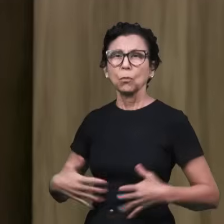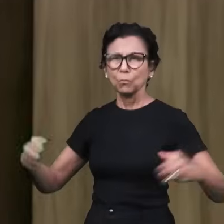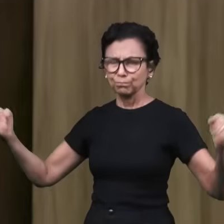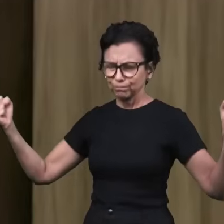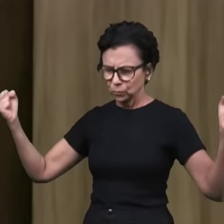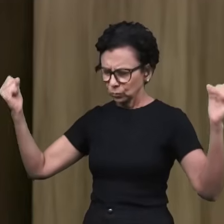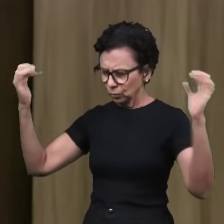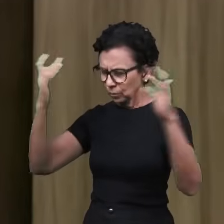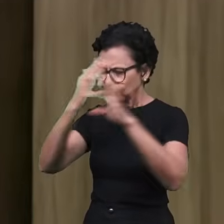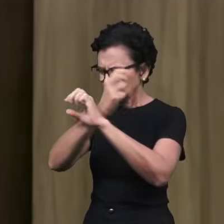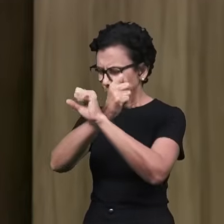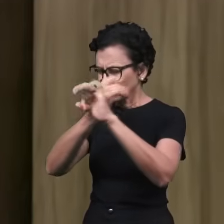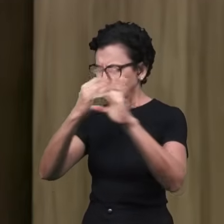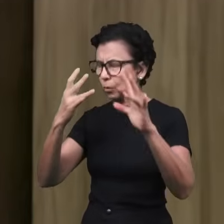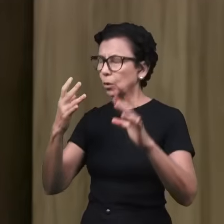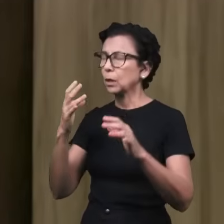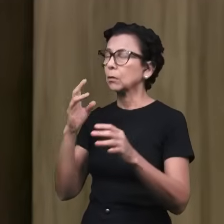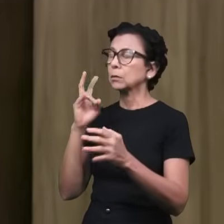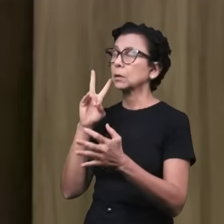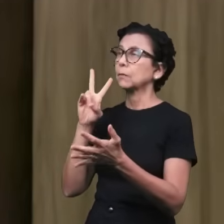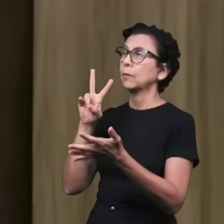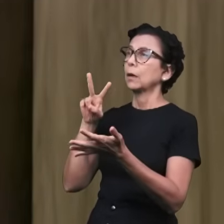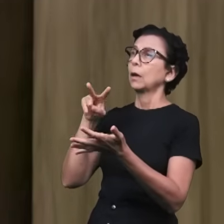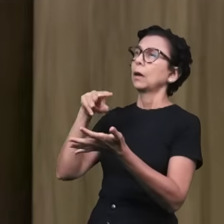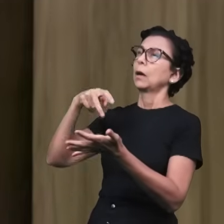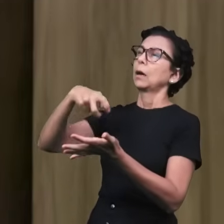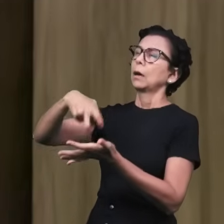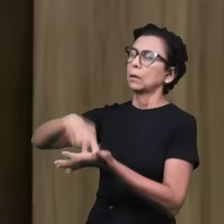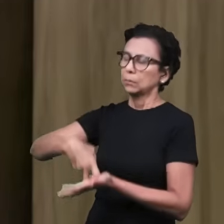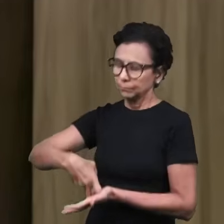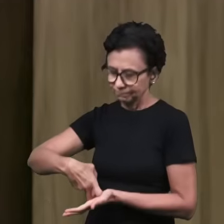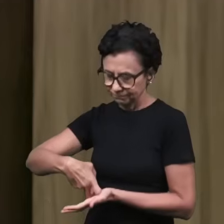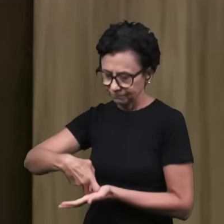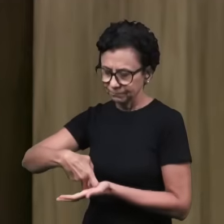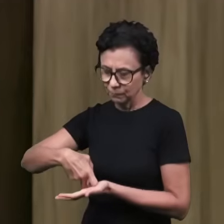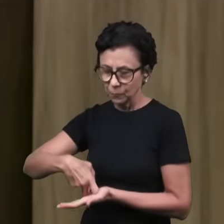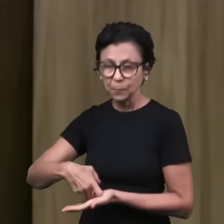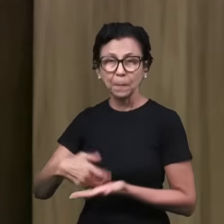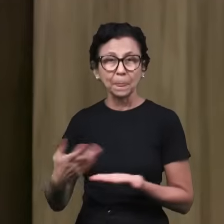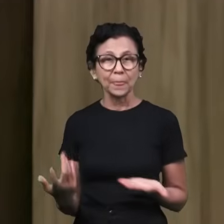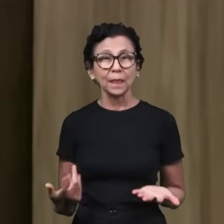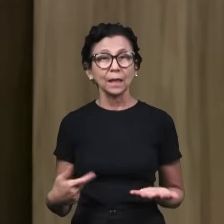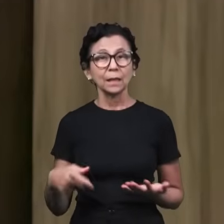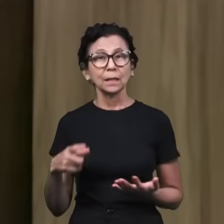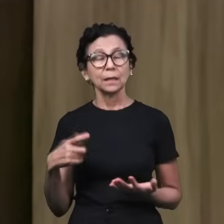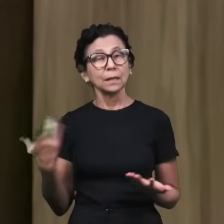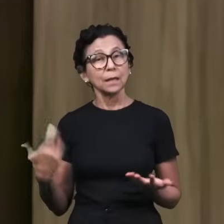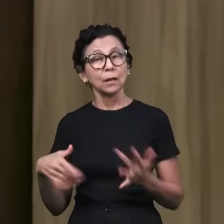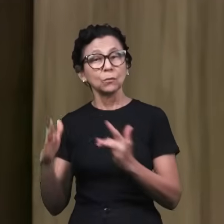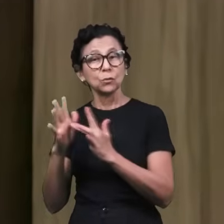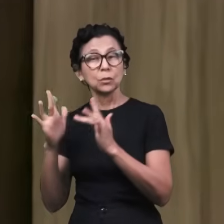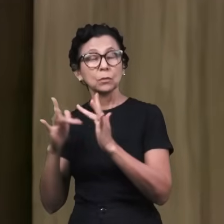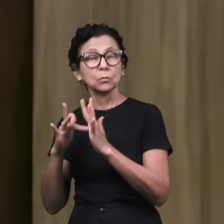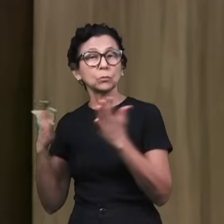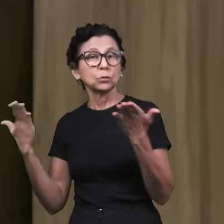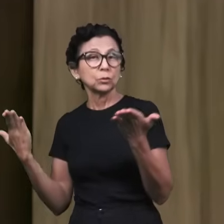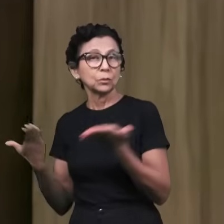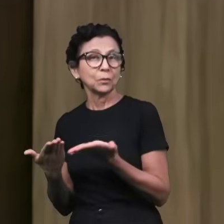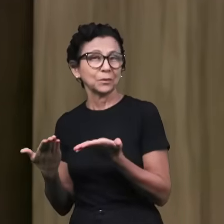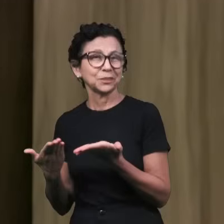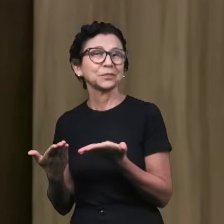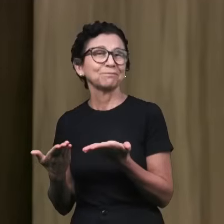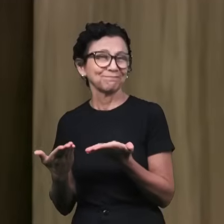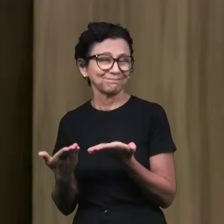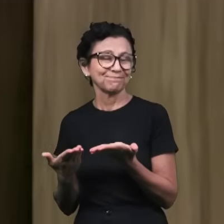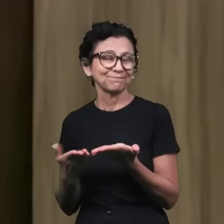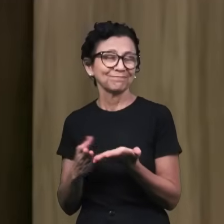glória daquele Jesus que é revelado a ele, né? Que é o Jesus da igreja, é o Jesus hoje. Então,